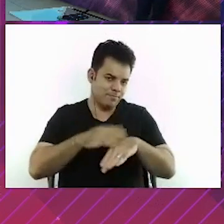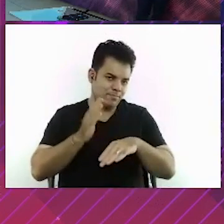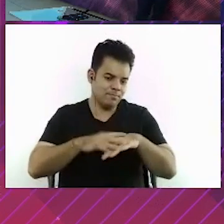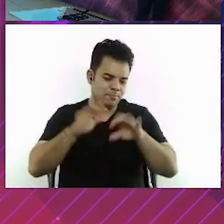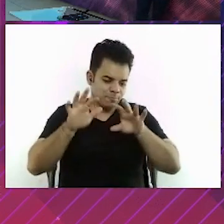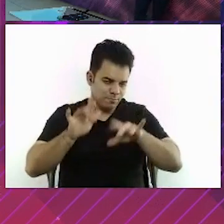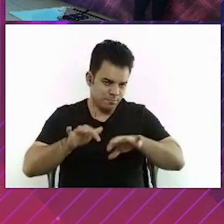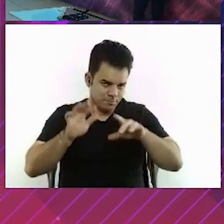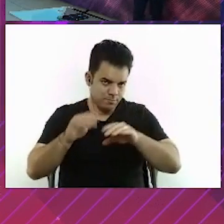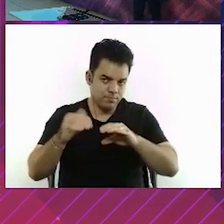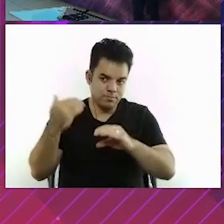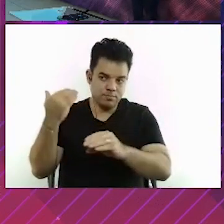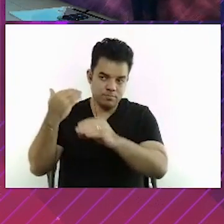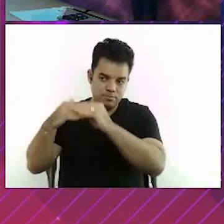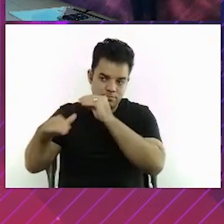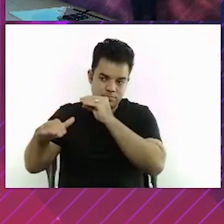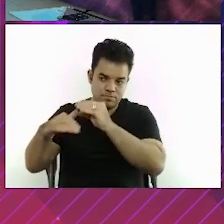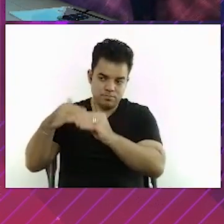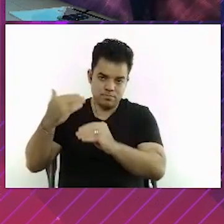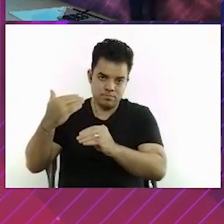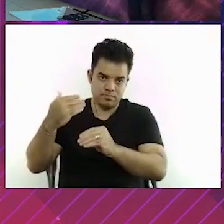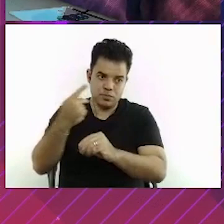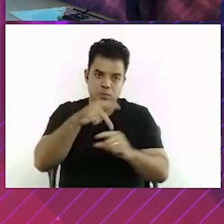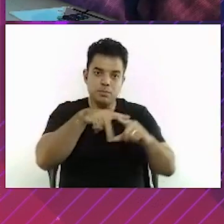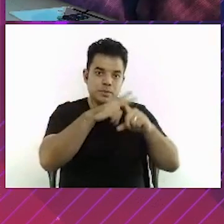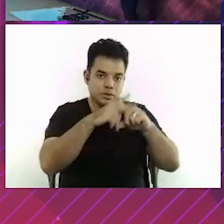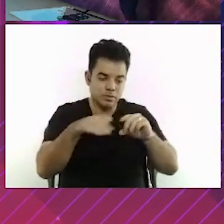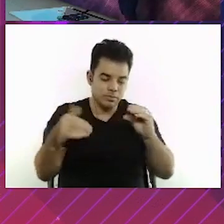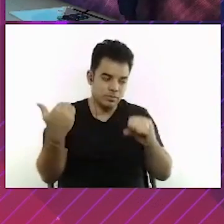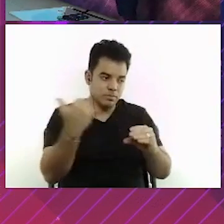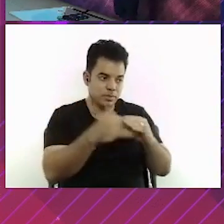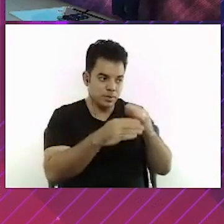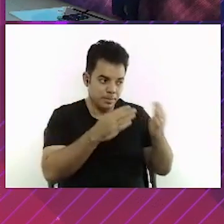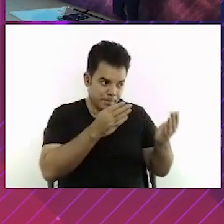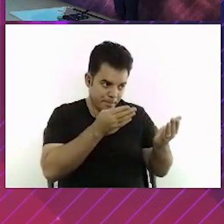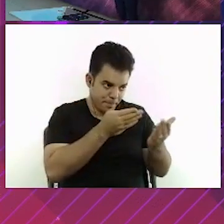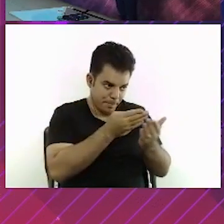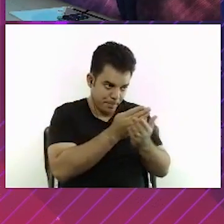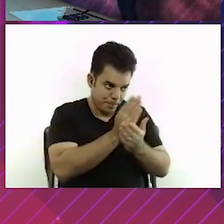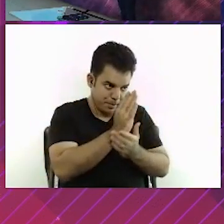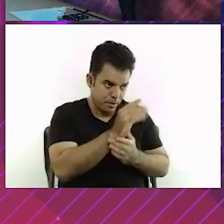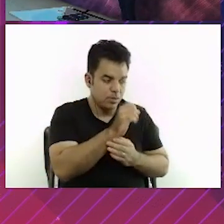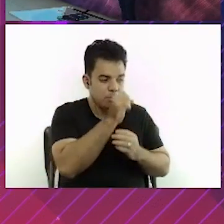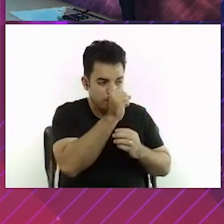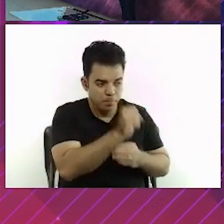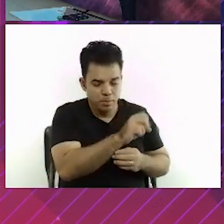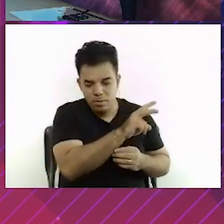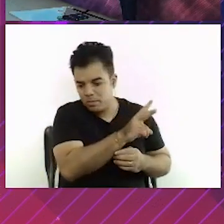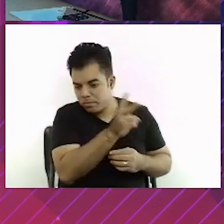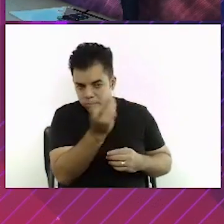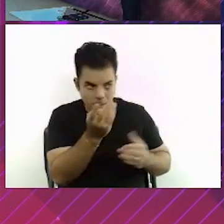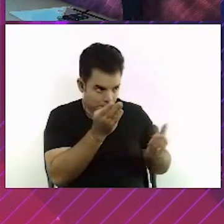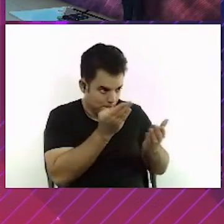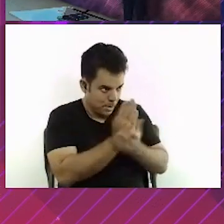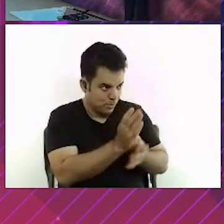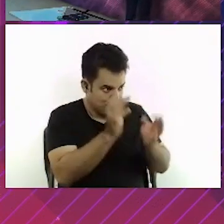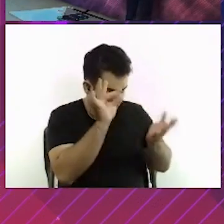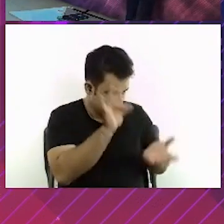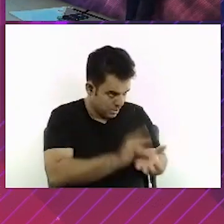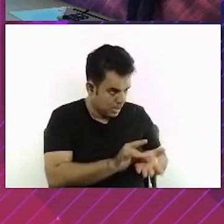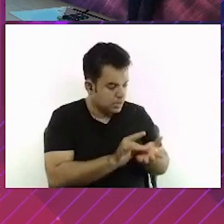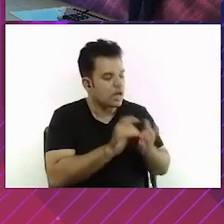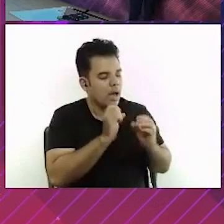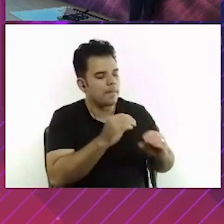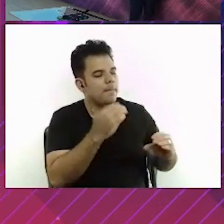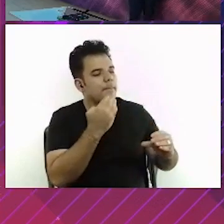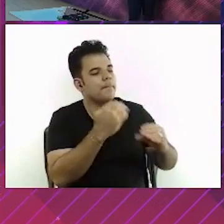a mensagem, processa. Se for bem sucedido, ele sinaliza ao broker que pode descartar a mensagem porque está tudo certo. Se tiver algum